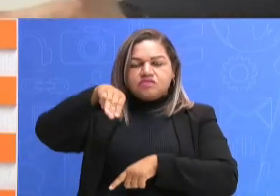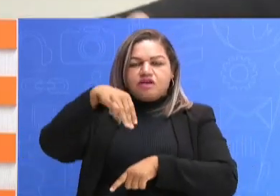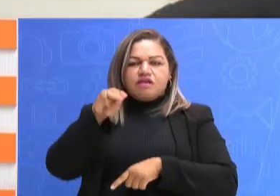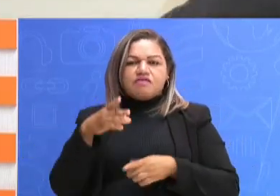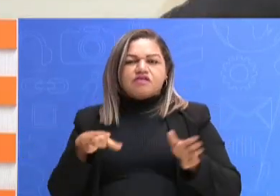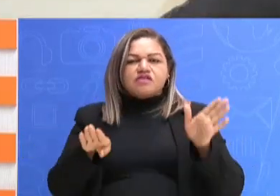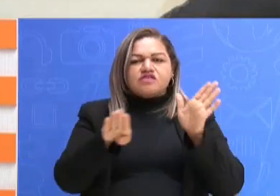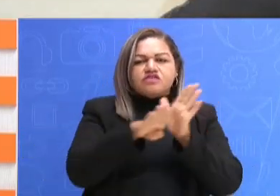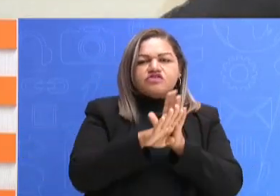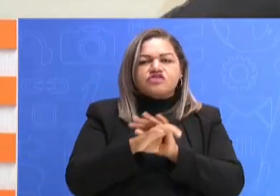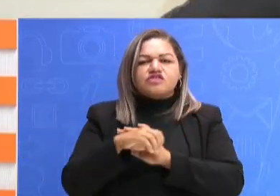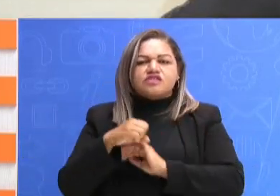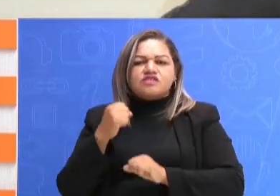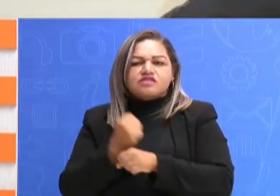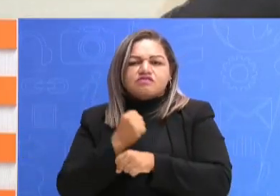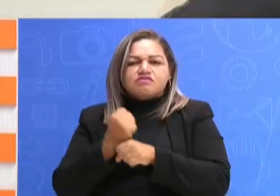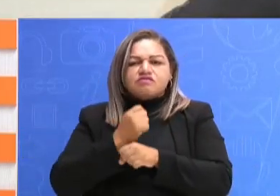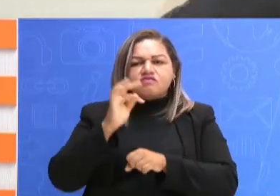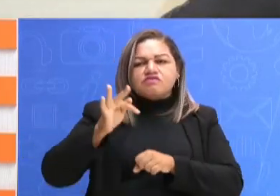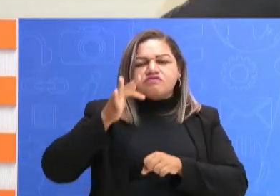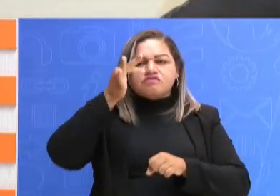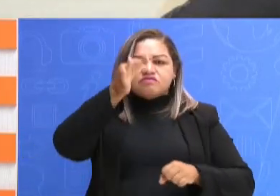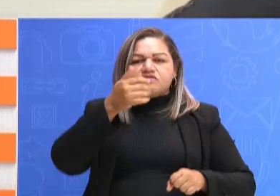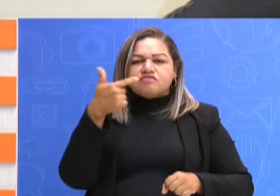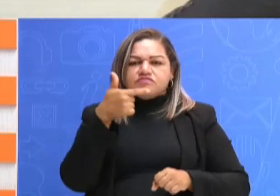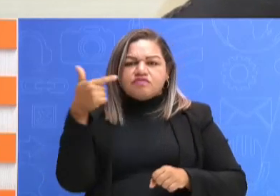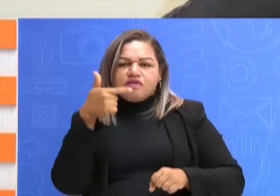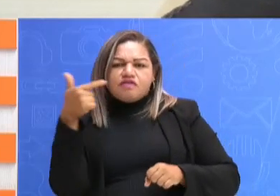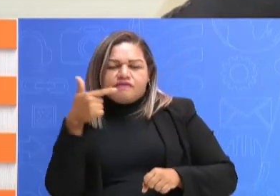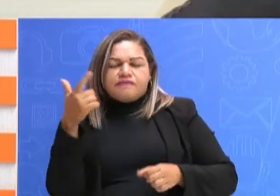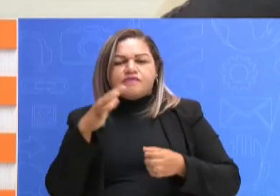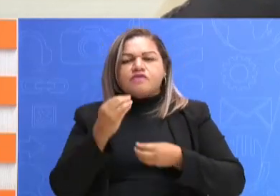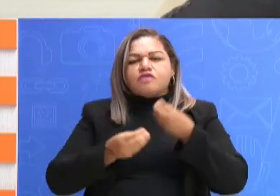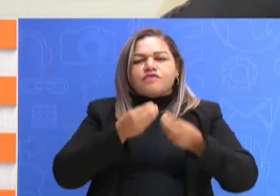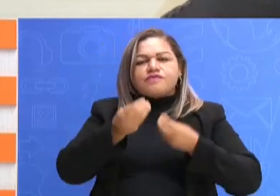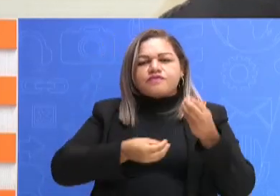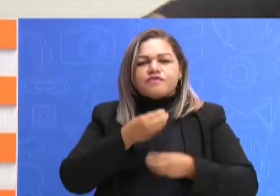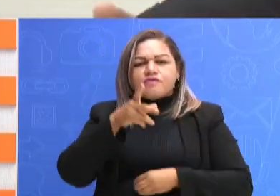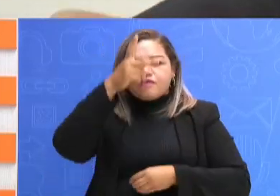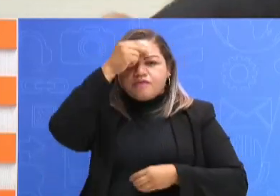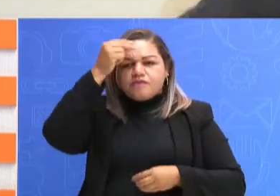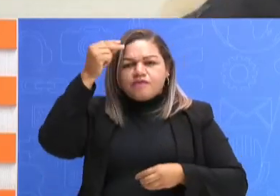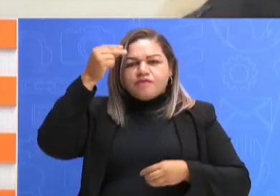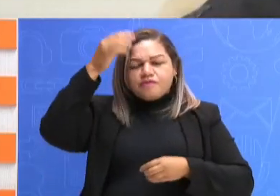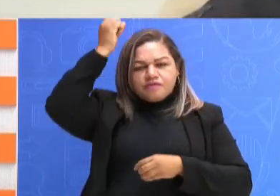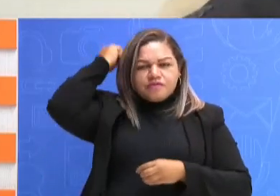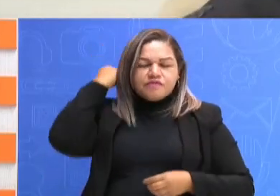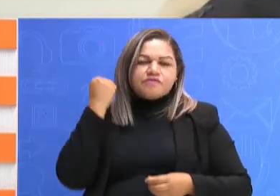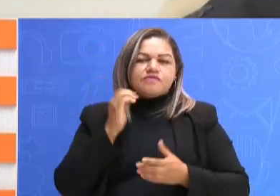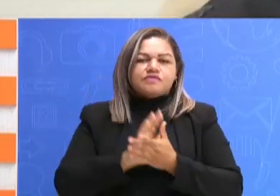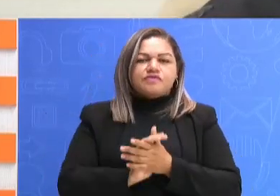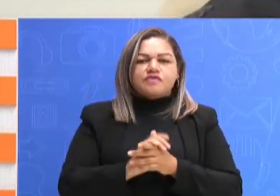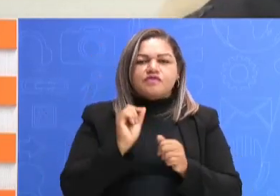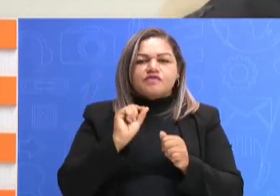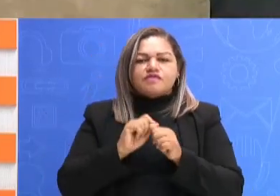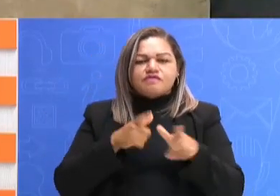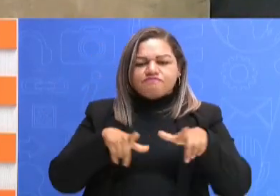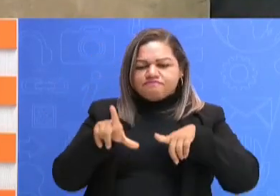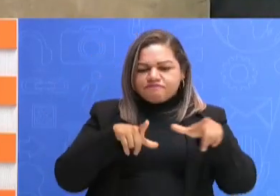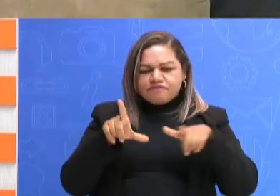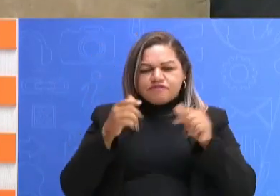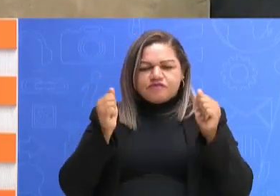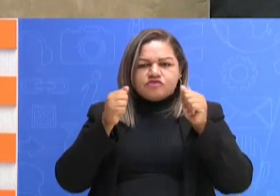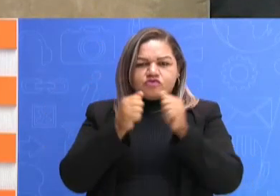aí, chegando o ano que vem, ano de eleição, prefeito, eu pergunto para você, como é que o prefeito Fábio Gentil vai se posicionar